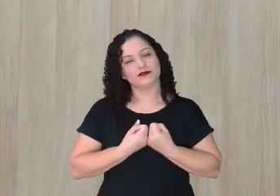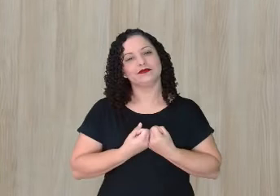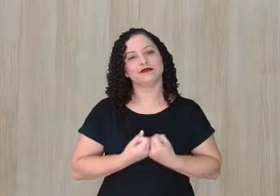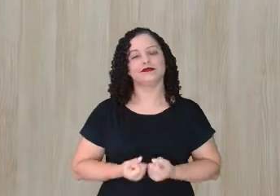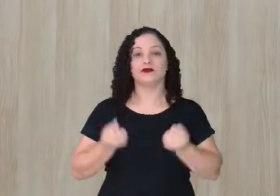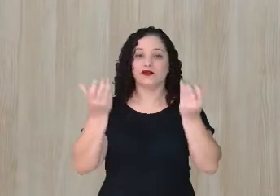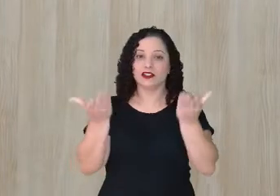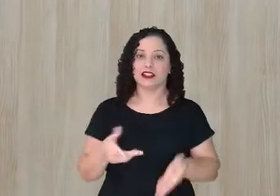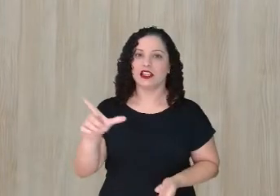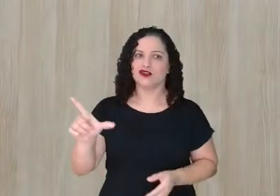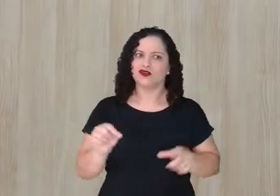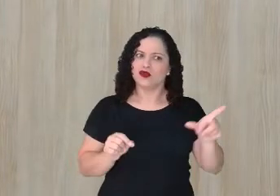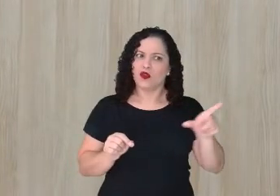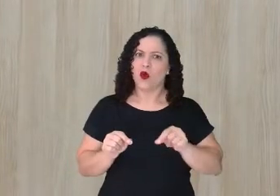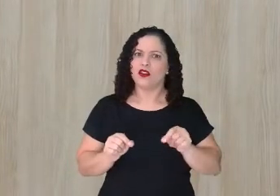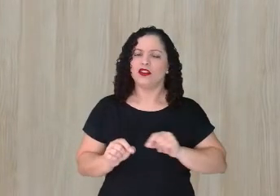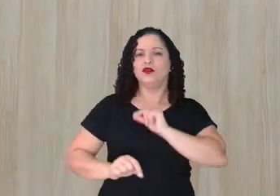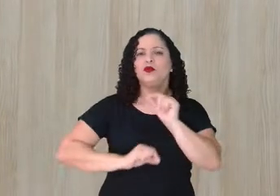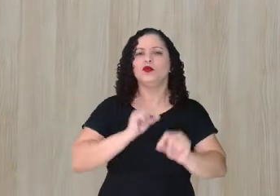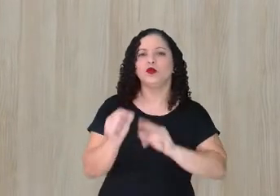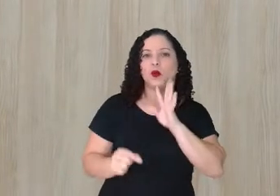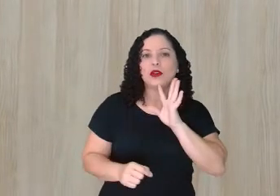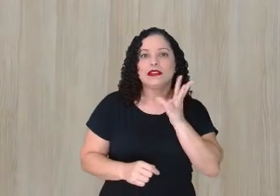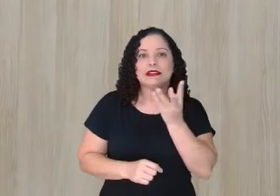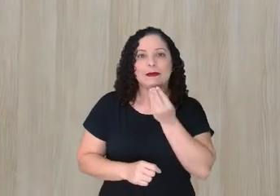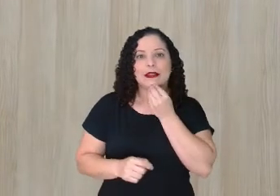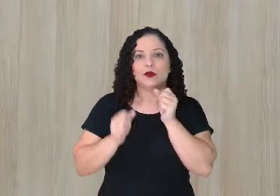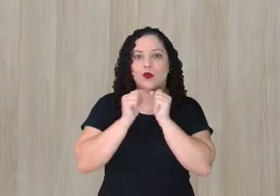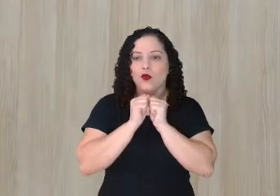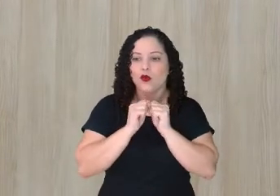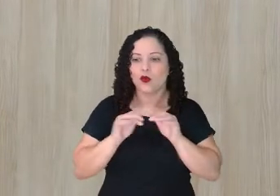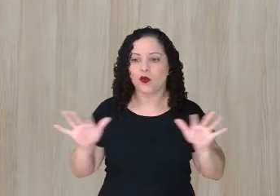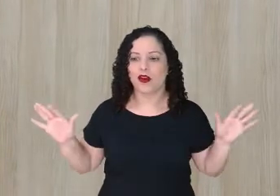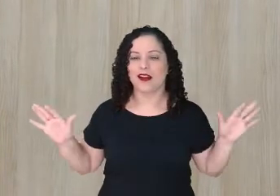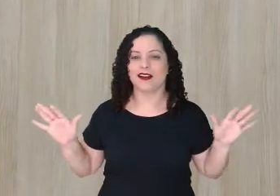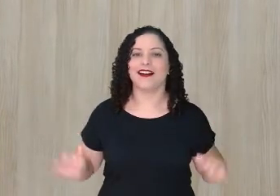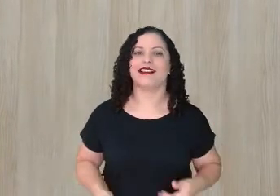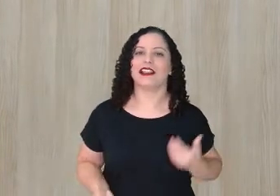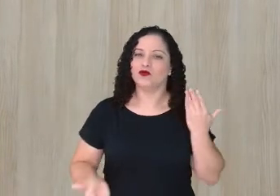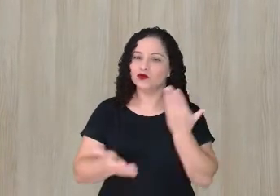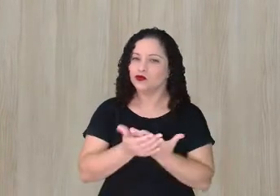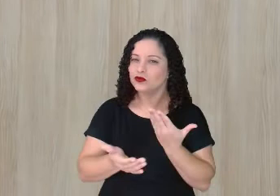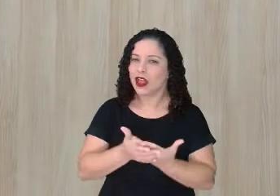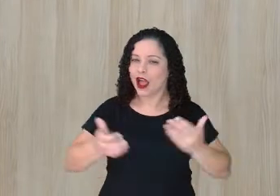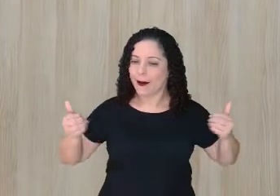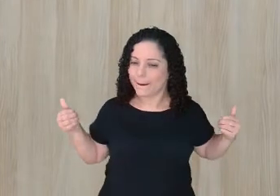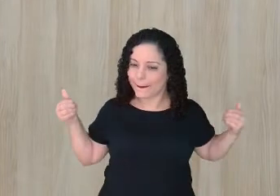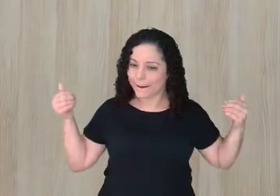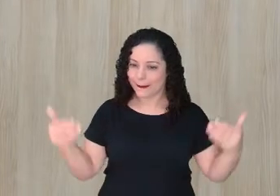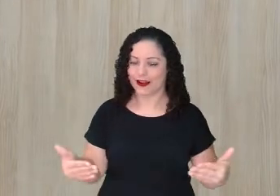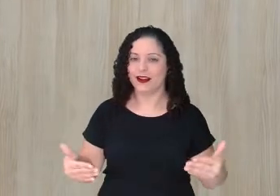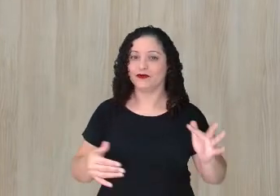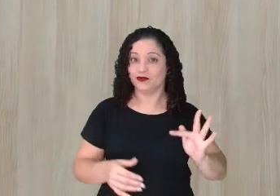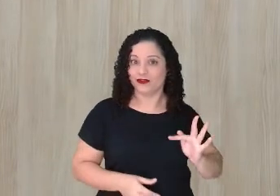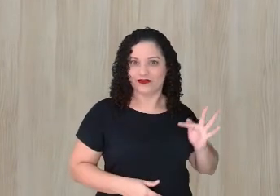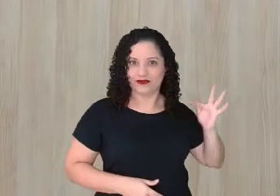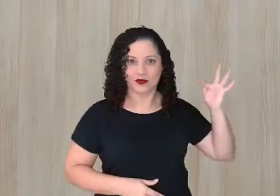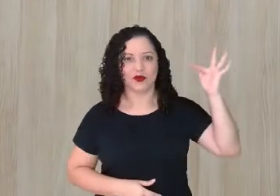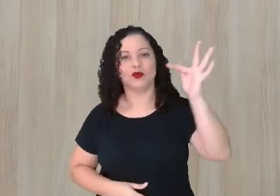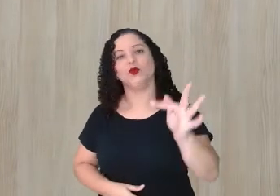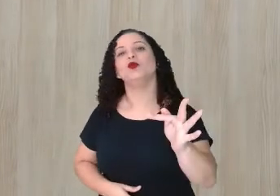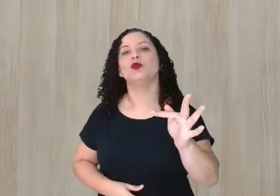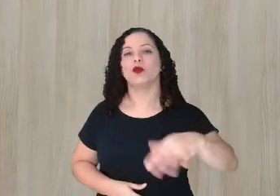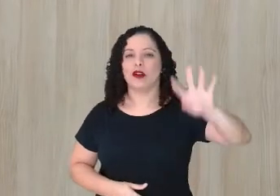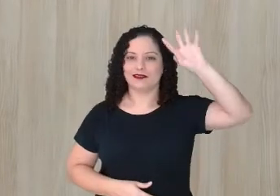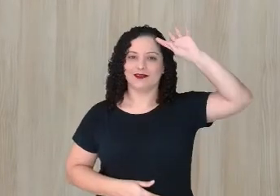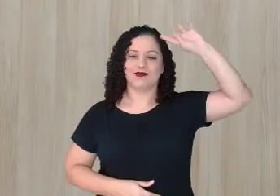Você escolhe crescer em conhecimento, avançar nos seus estudos, você vai ver que lá na frente vai vir sim